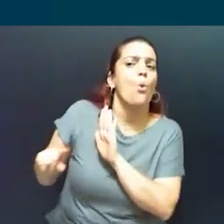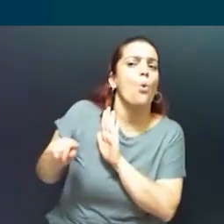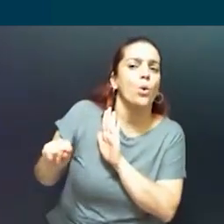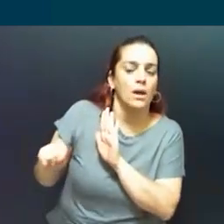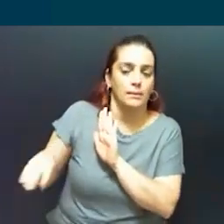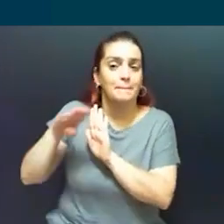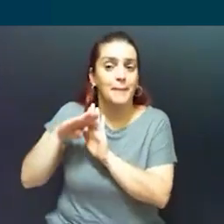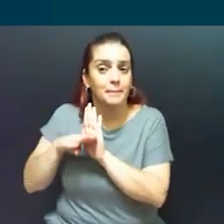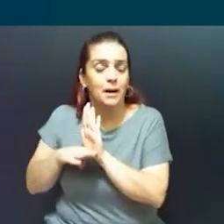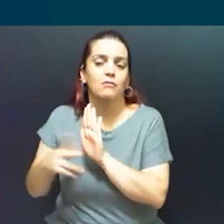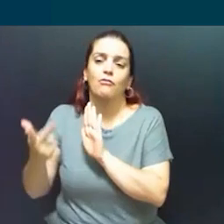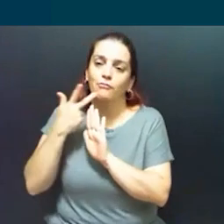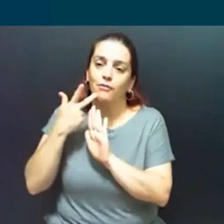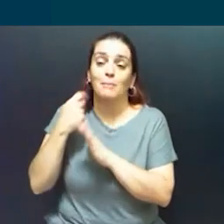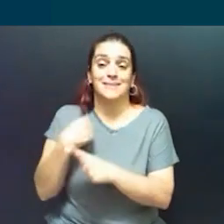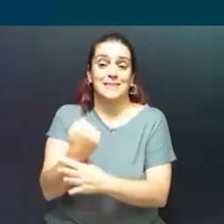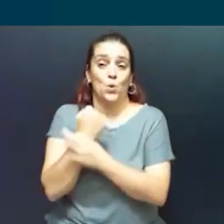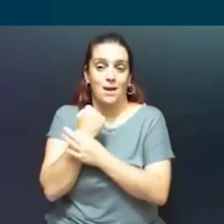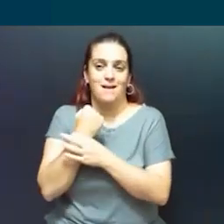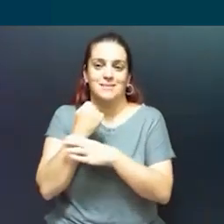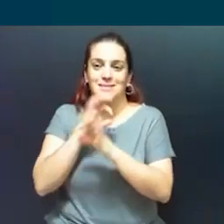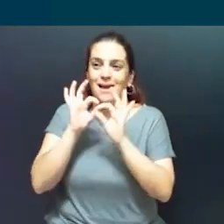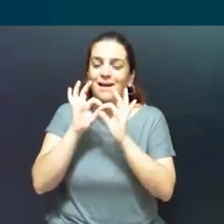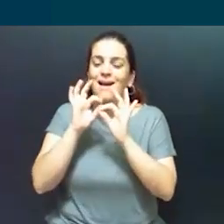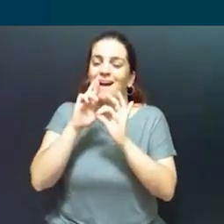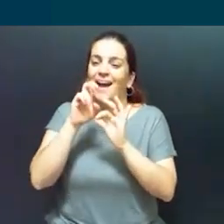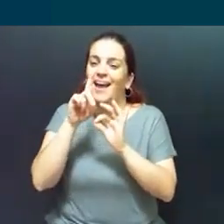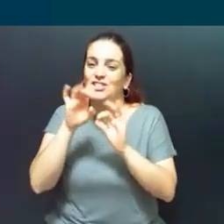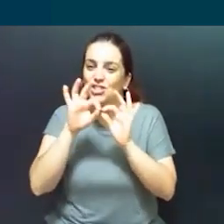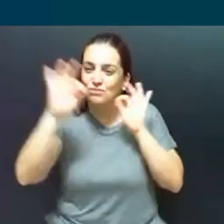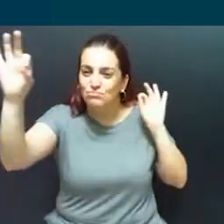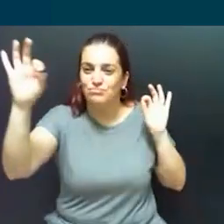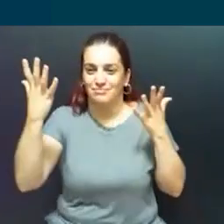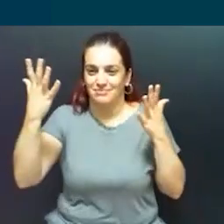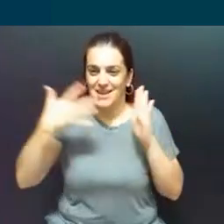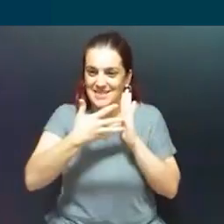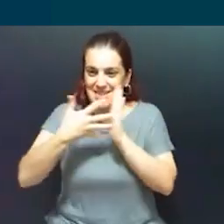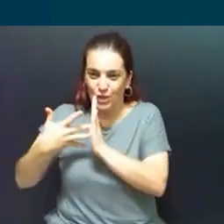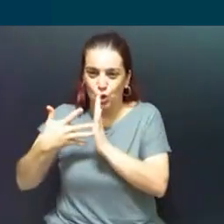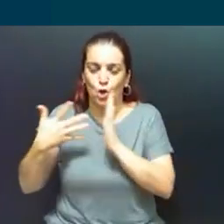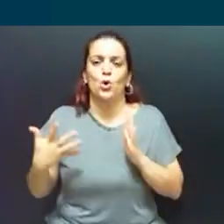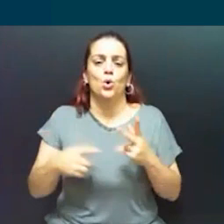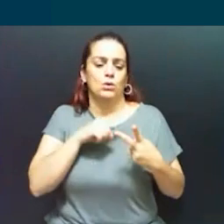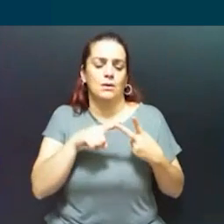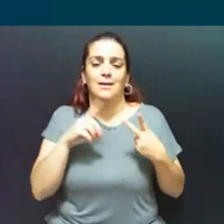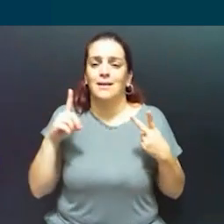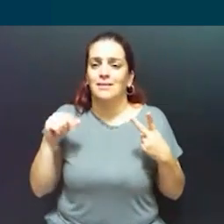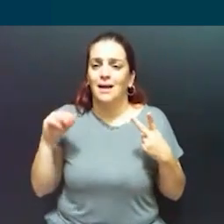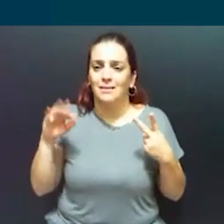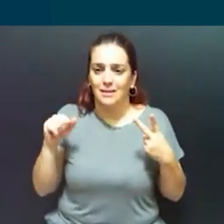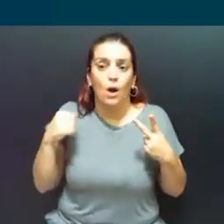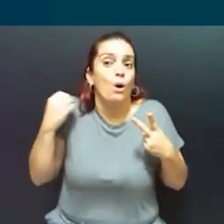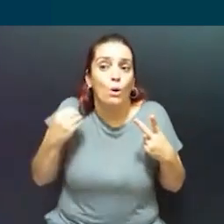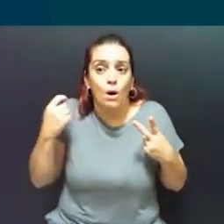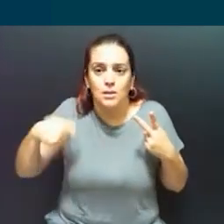de rede de segurança, o que precisa ter, como tem que ser essa rede, onde ela pode operar. A gente vai falar sobre como os data centers têm que ser e quais são as certificações